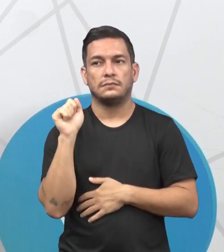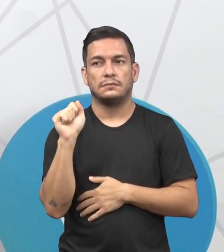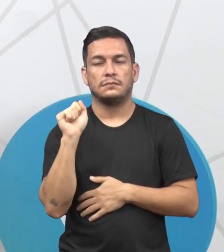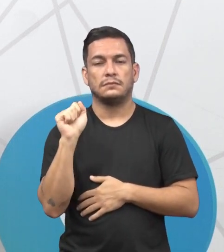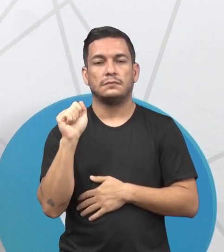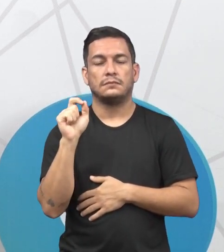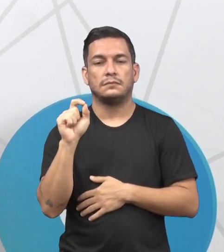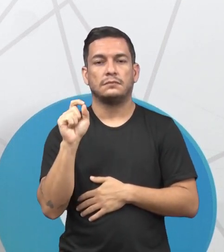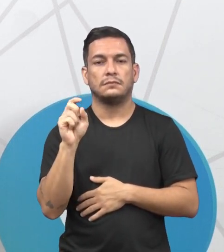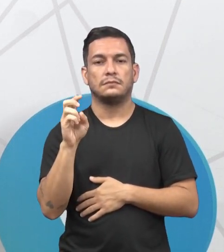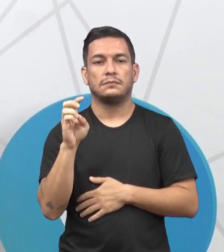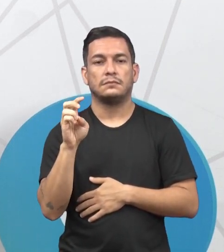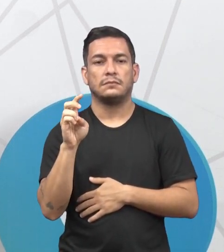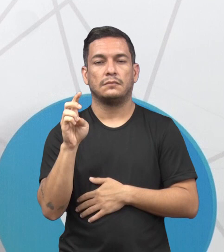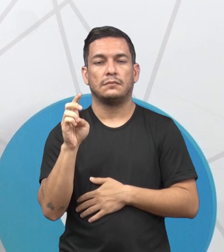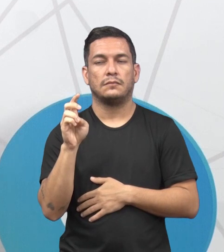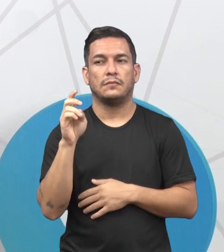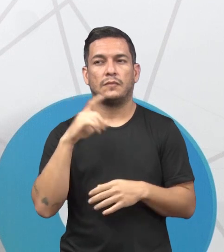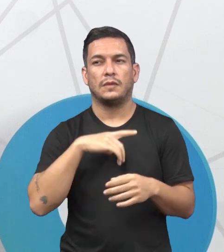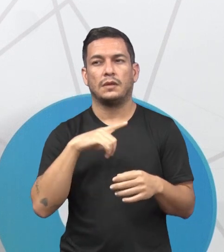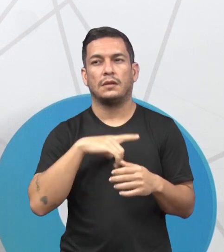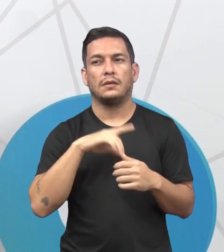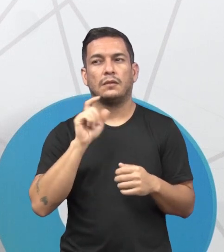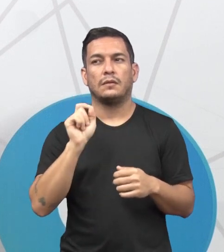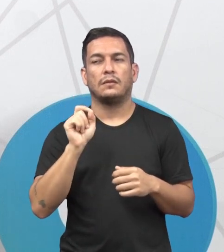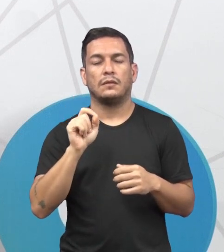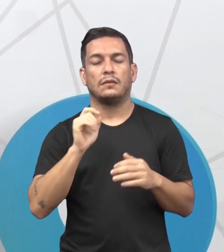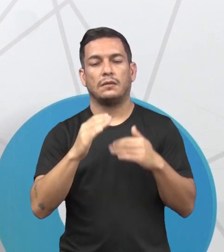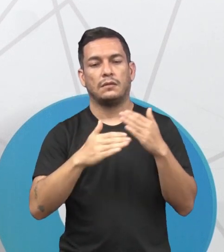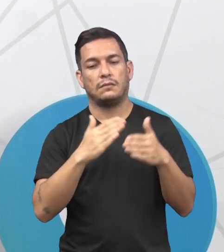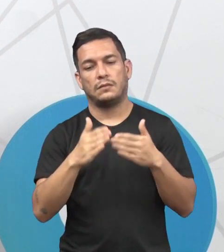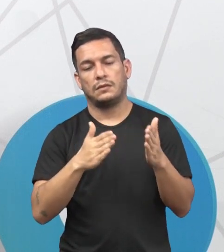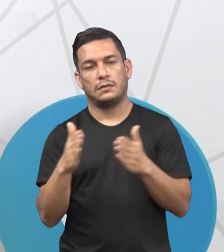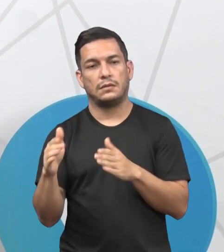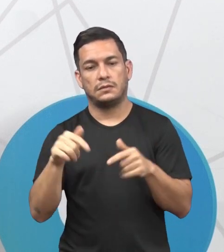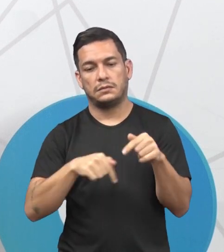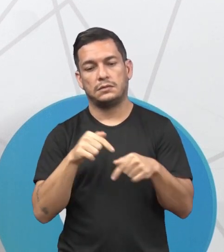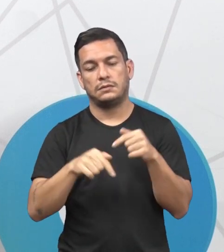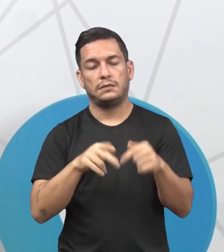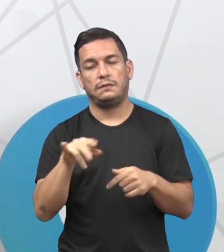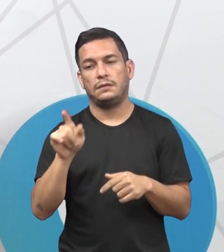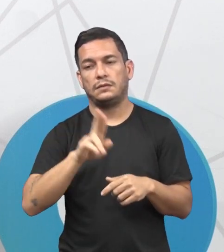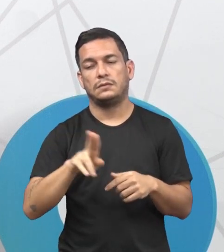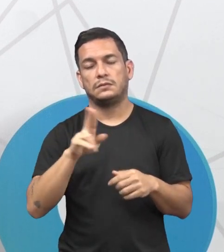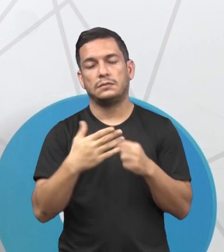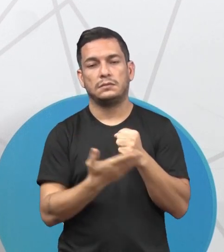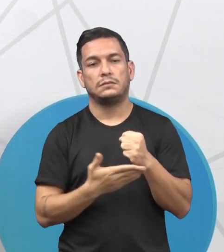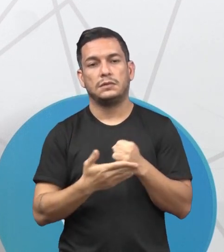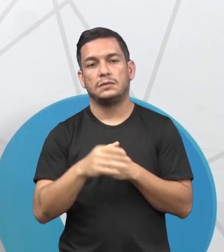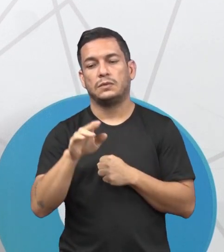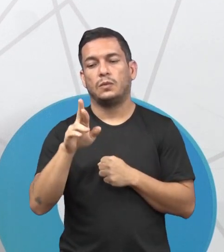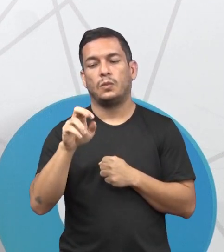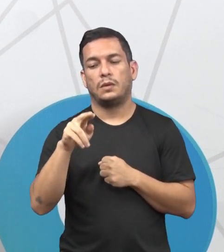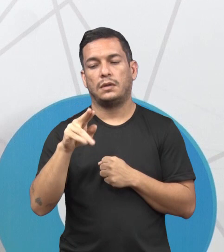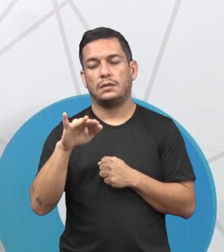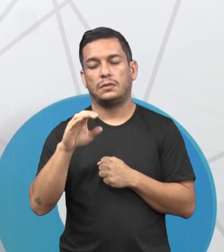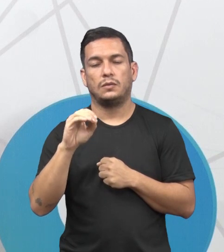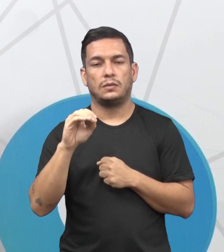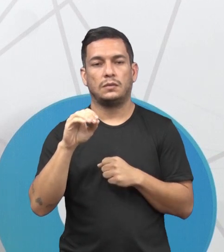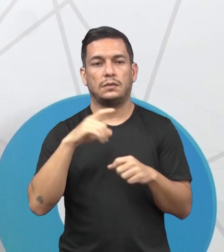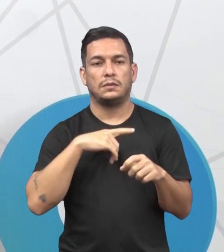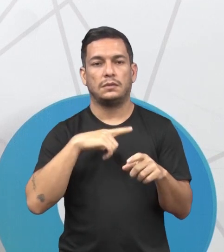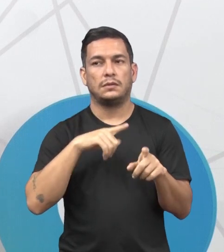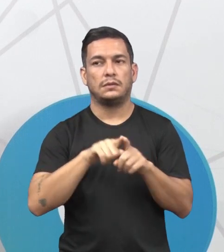ela vai ser gerada a partir de um processo químico, onde você vai utilizar como base o urânio e vai fazer o processo